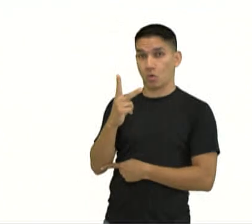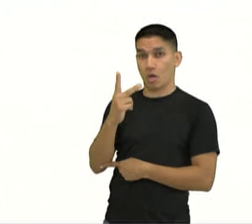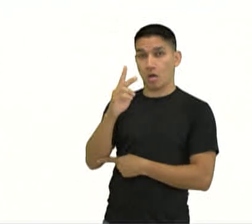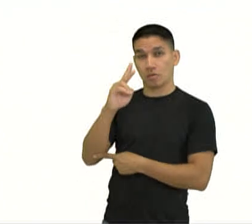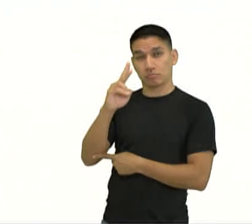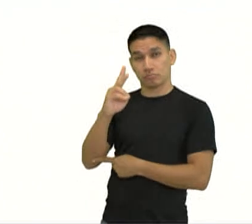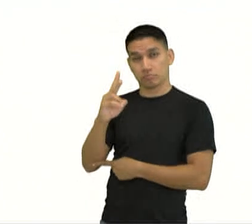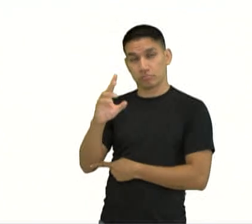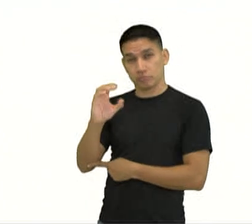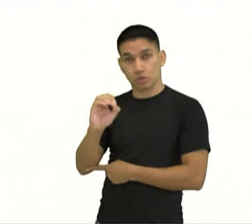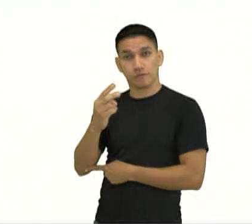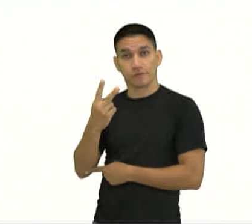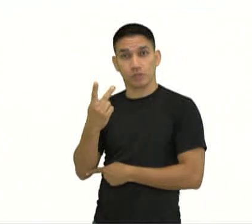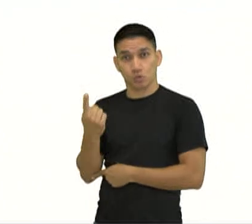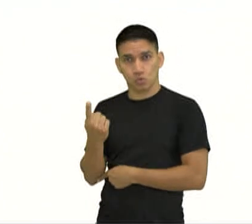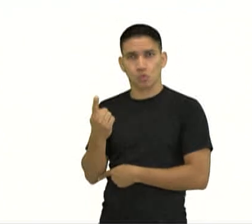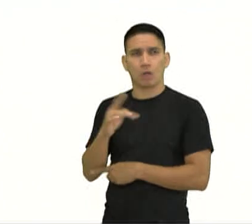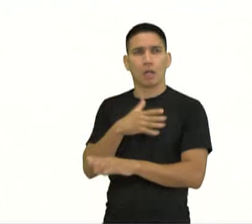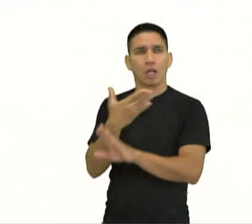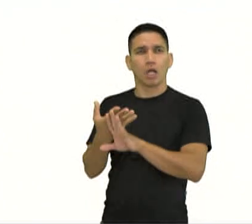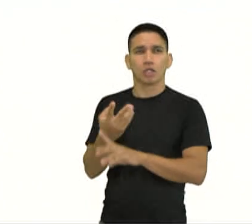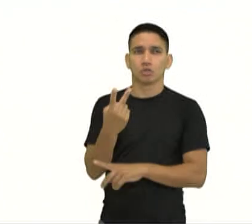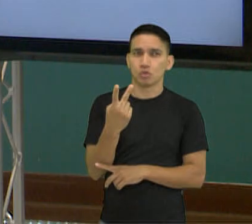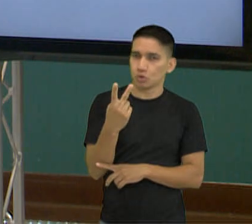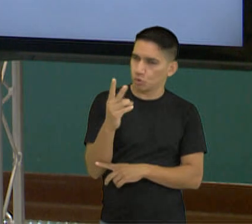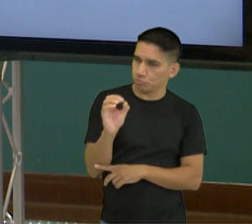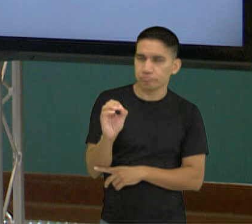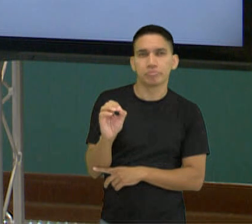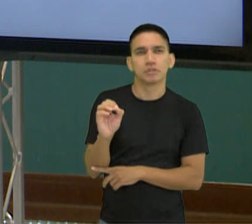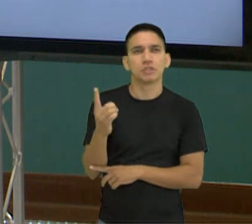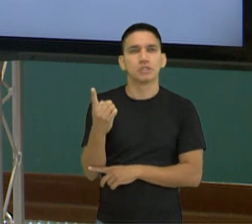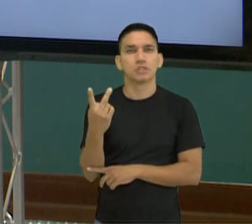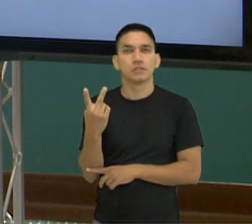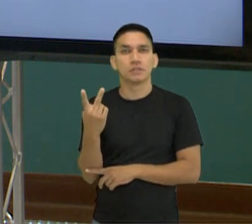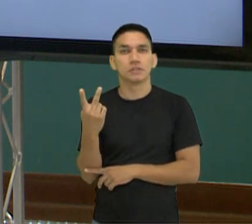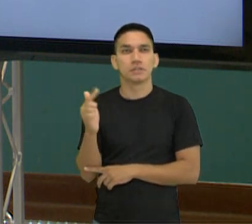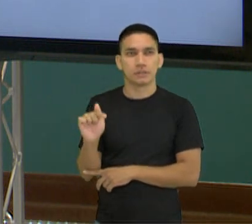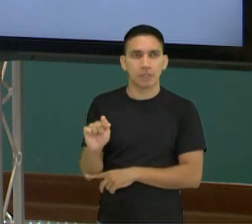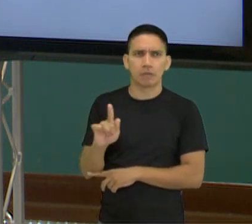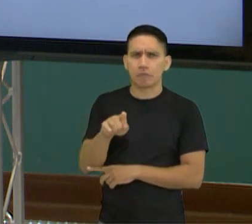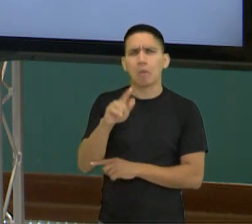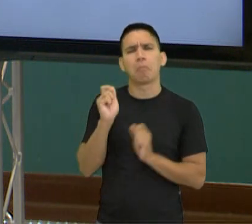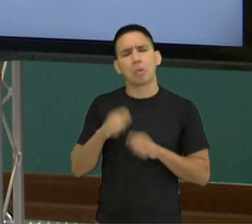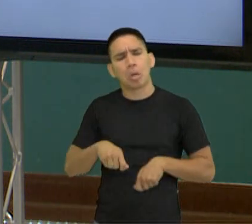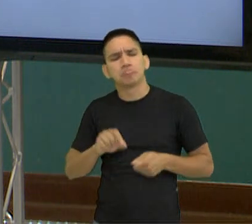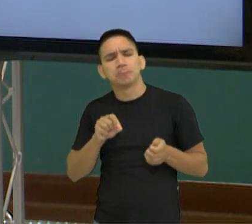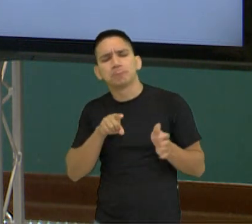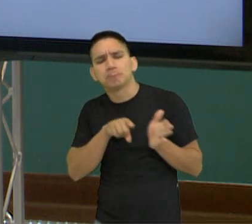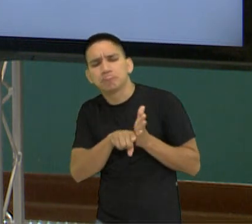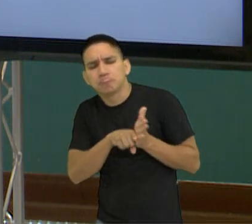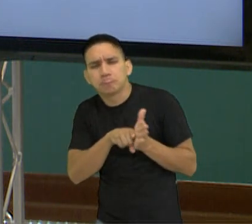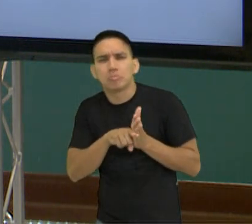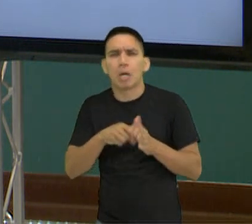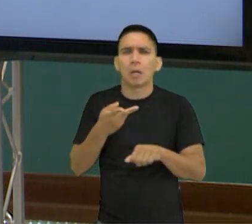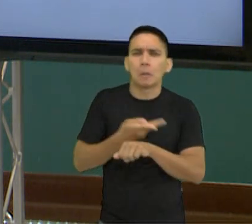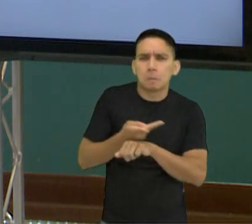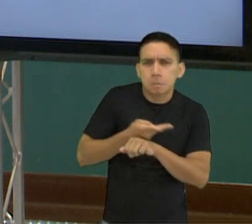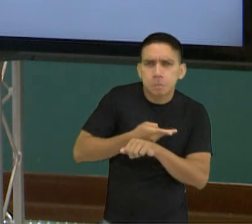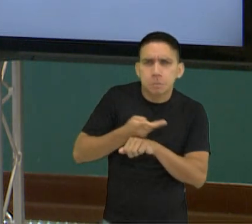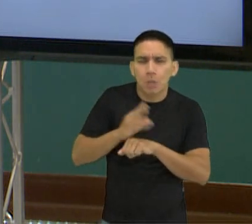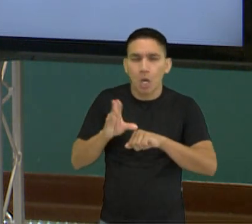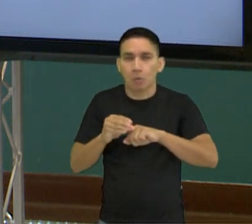2021-2027. Mediante esta reportagem, você pode pensar, pesquisar, exercitar um pouco mais o conhecimento